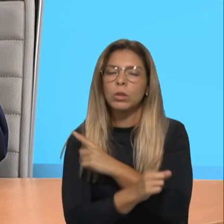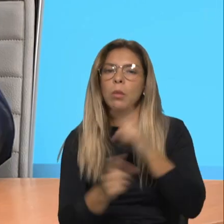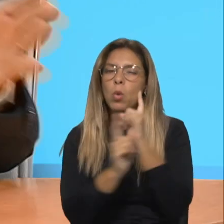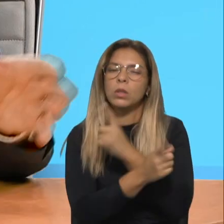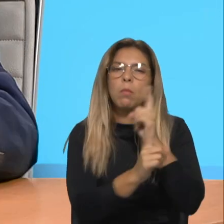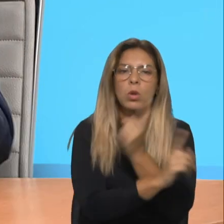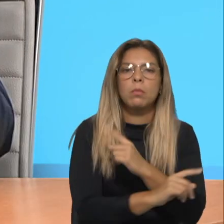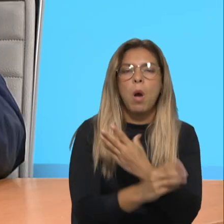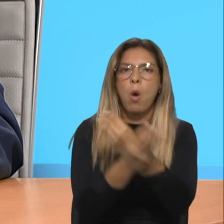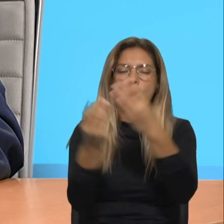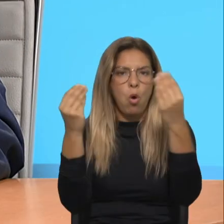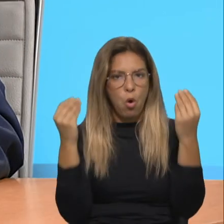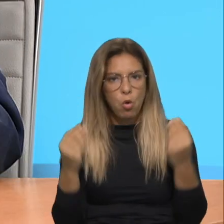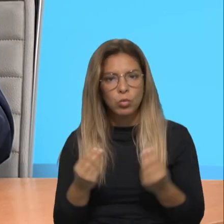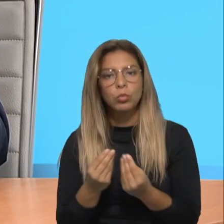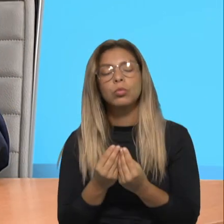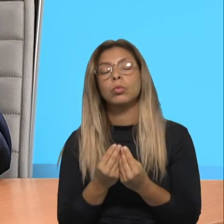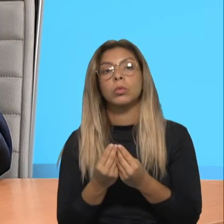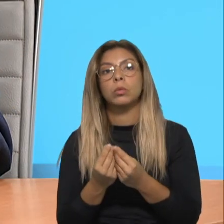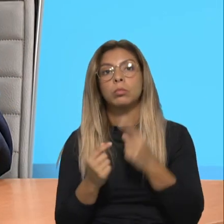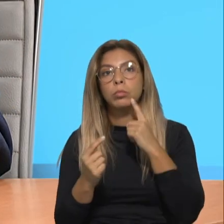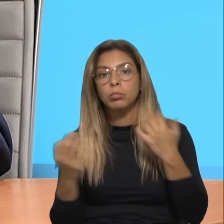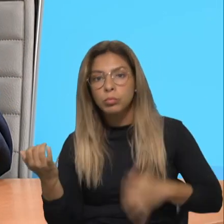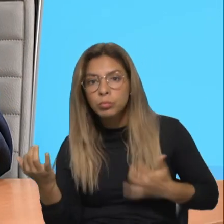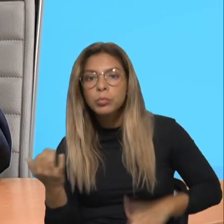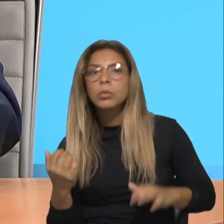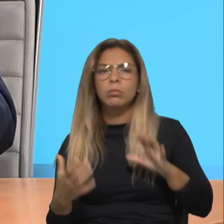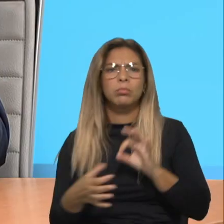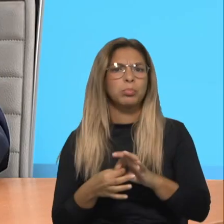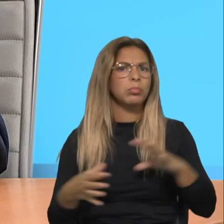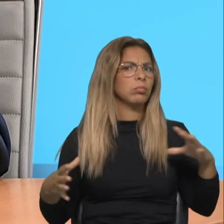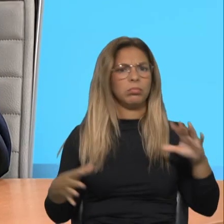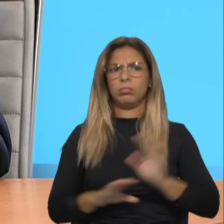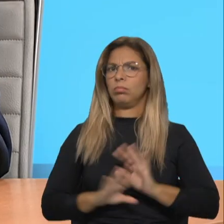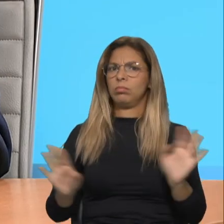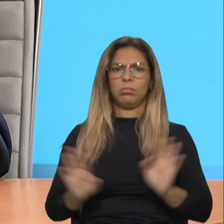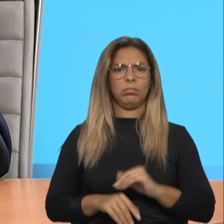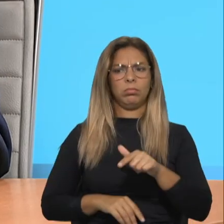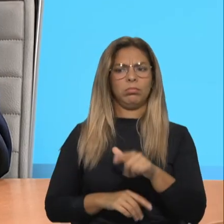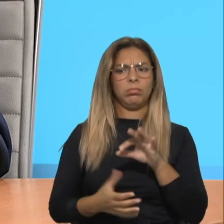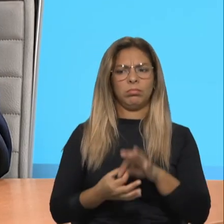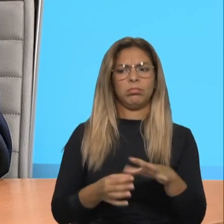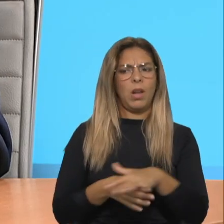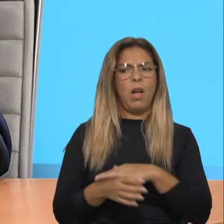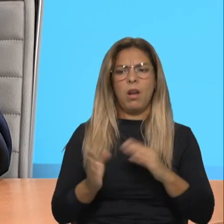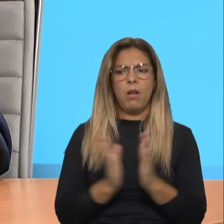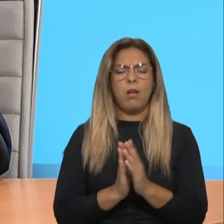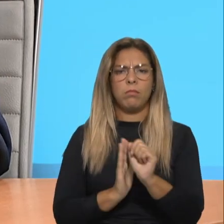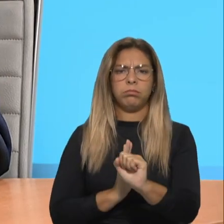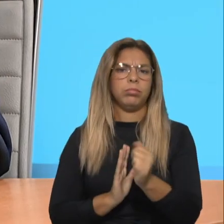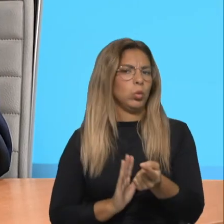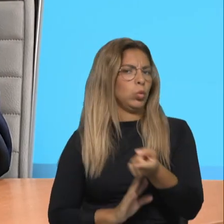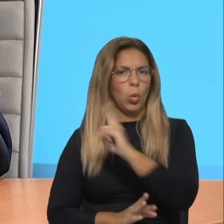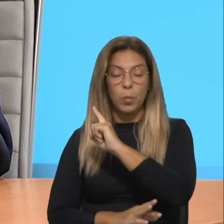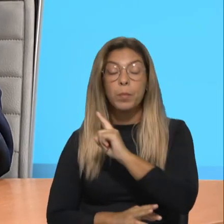entraram uma série de instrumentos que pouco ou nada tinham a ver connosco e muito menos com a liturgia. E isso foi, ao